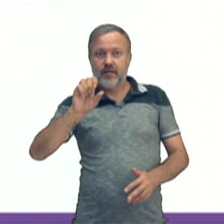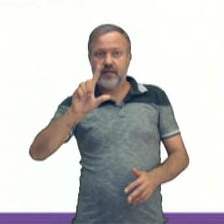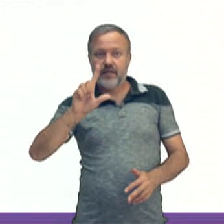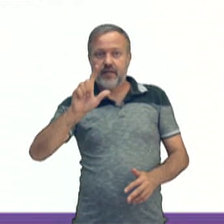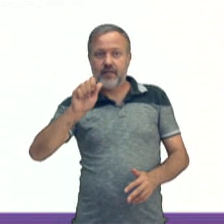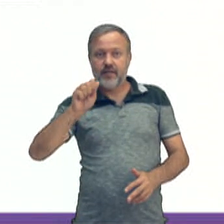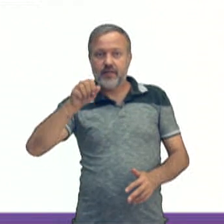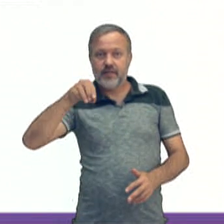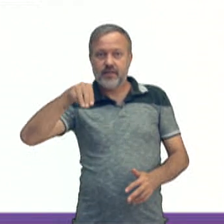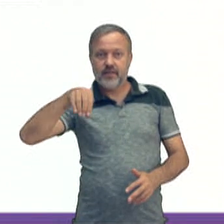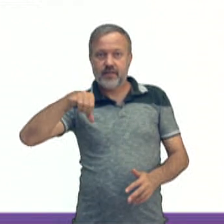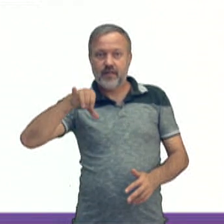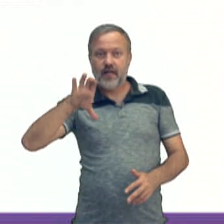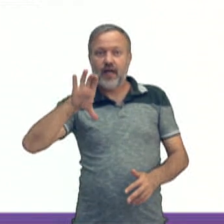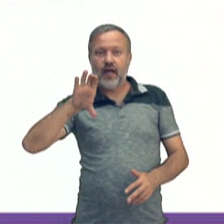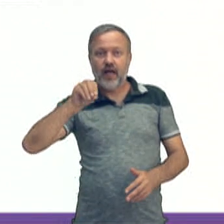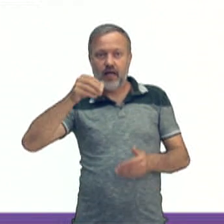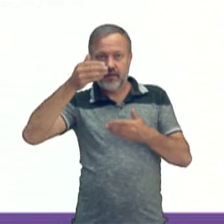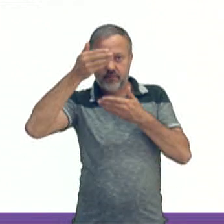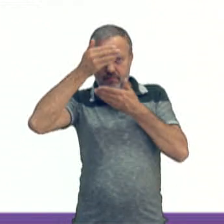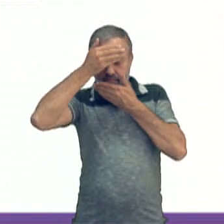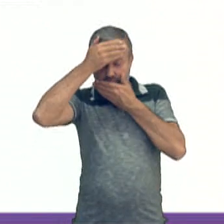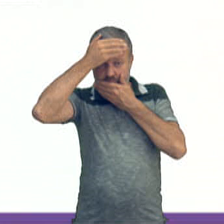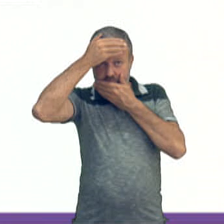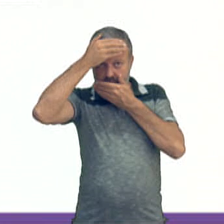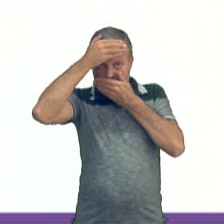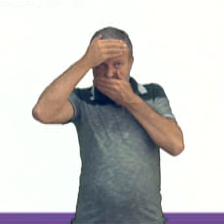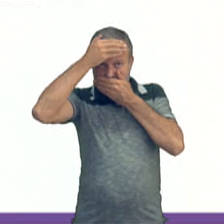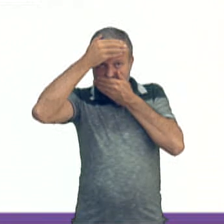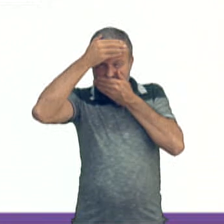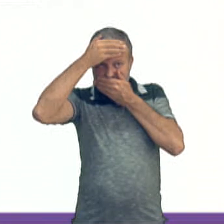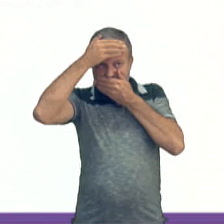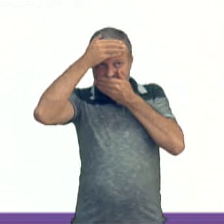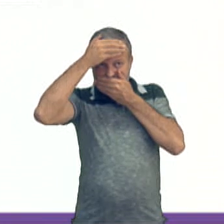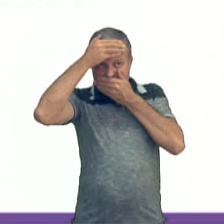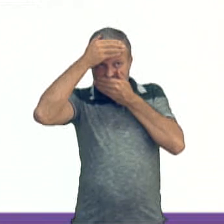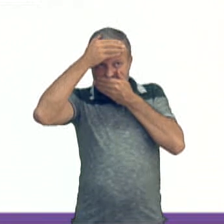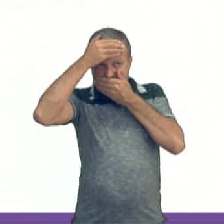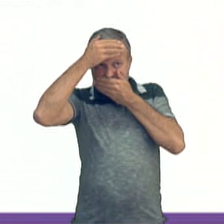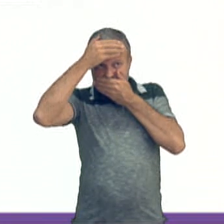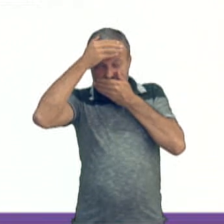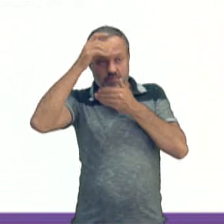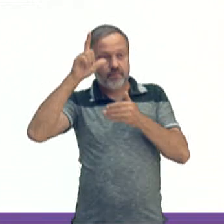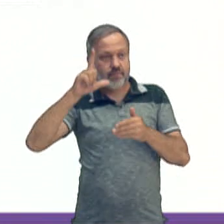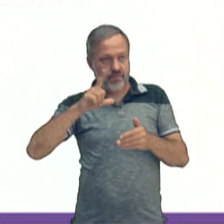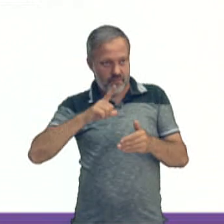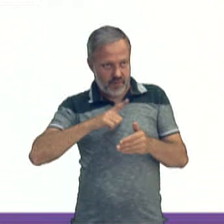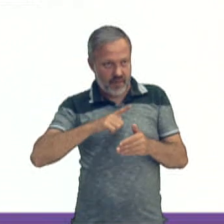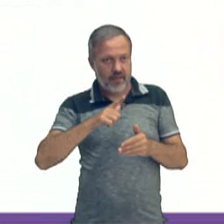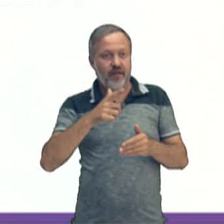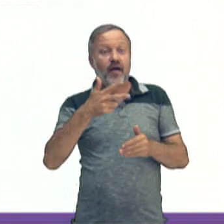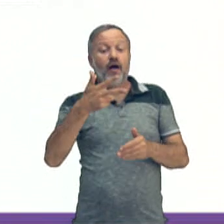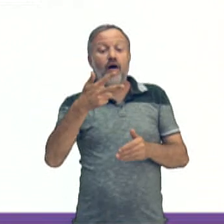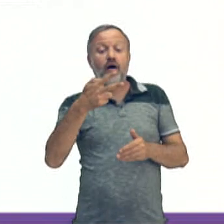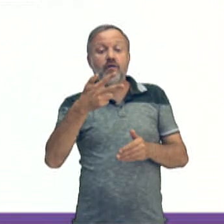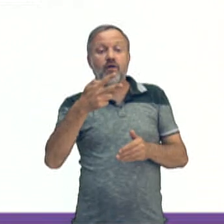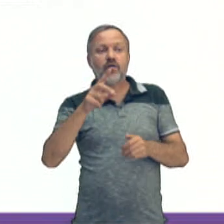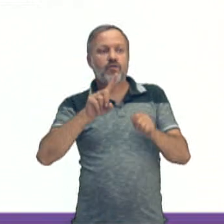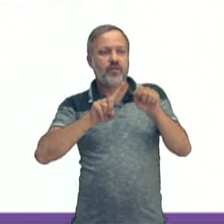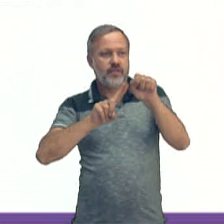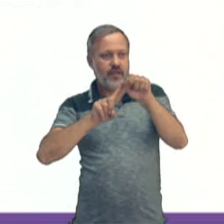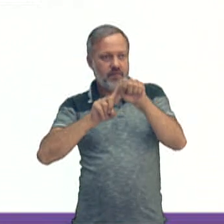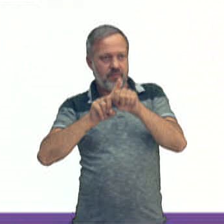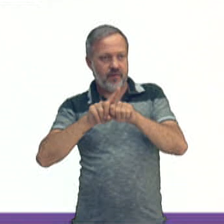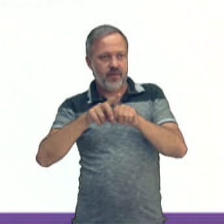É um calendário lunar. Então, o calendário islâmico é lunar, composto por 12 meses de 29 ou 30